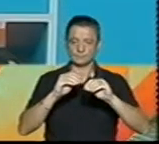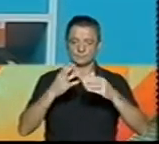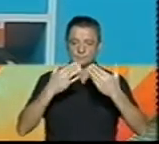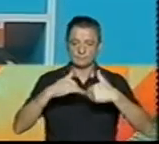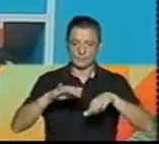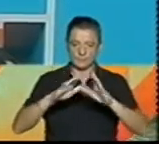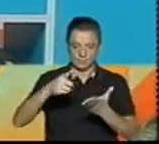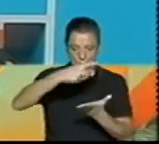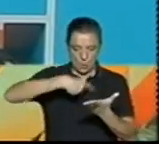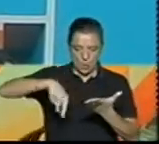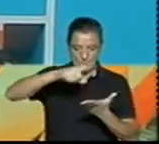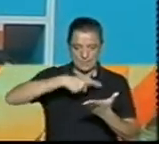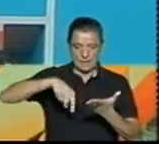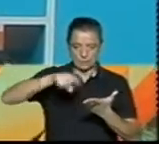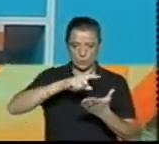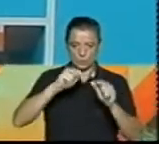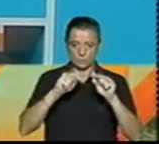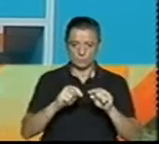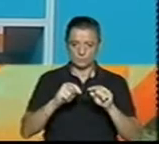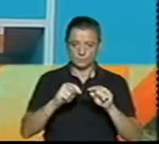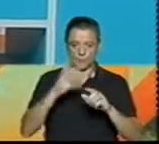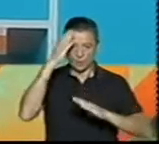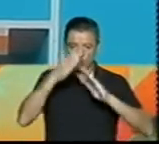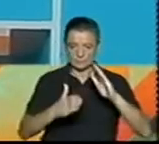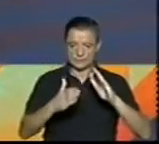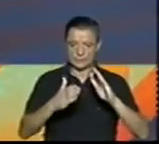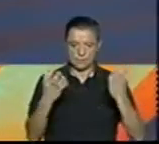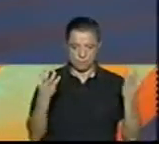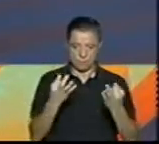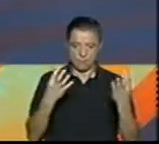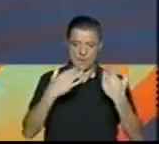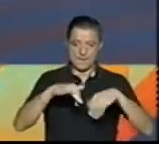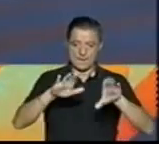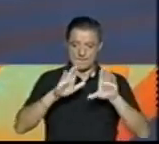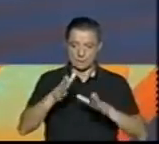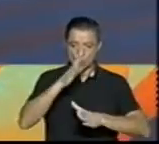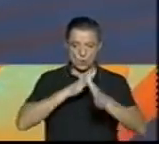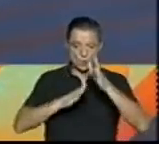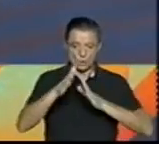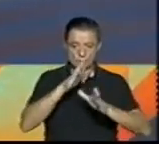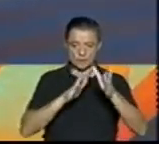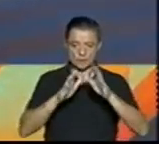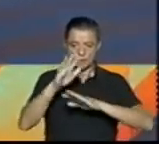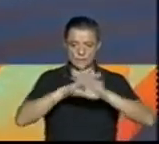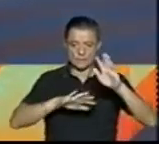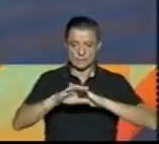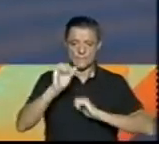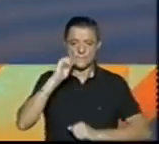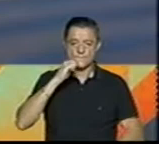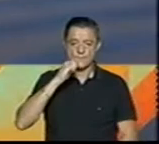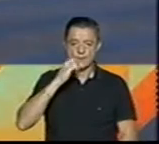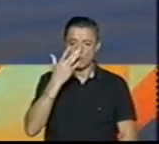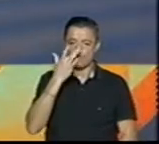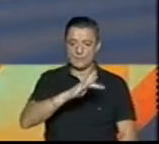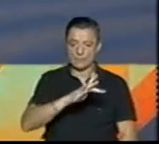prato. E neste caso, foi o que sucedeu. De maneira que ela contava-me então que fazia com o vinhão, que dá